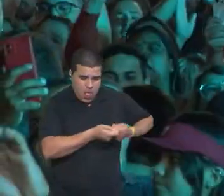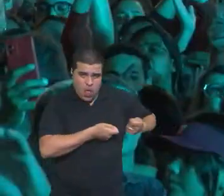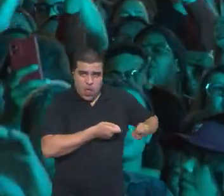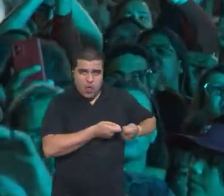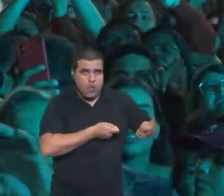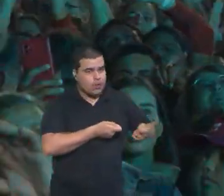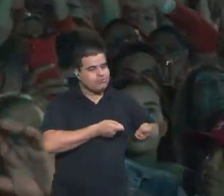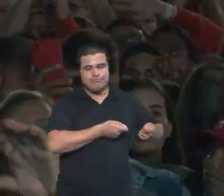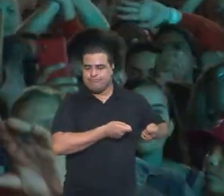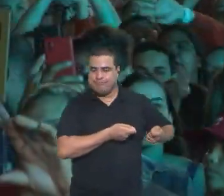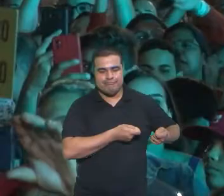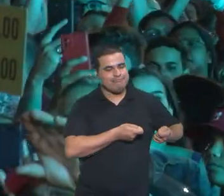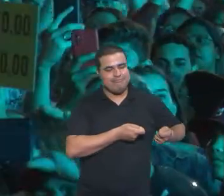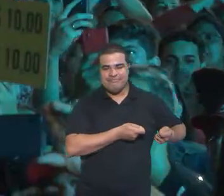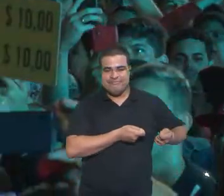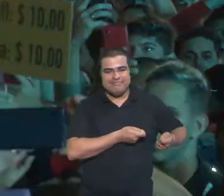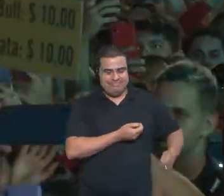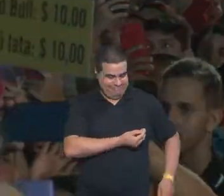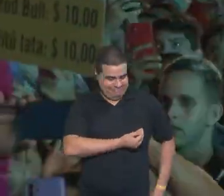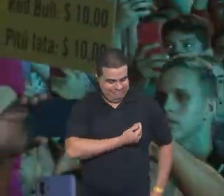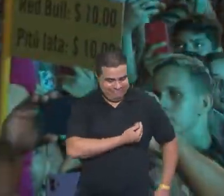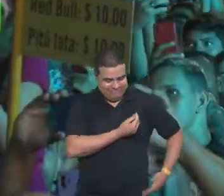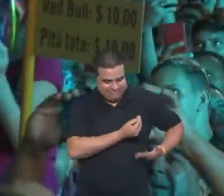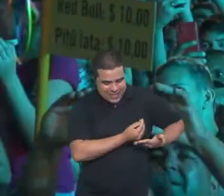já minha vida